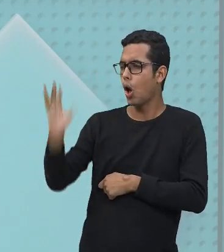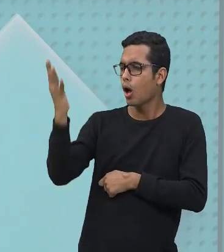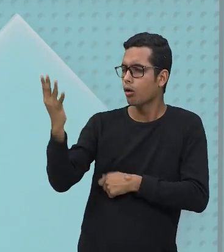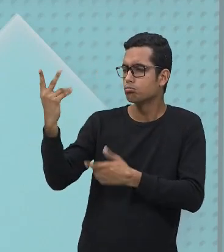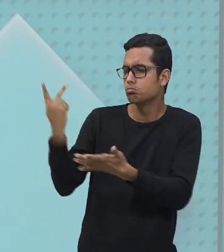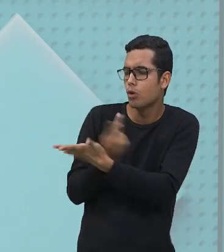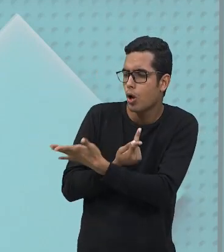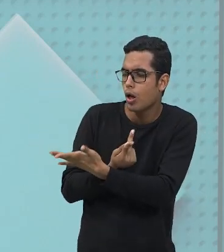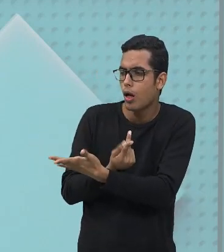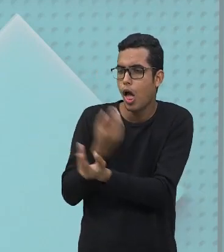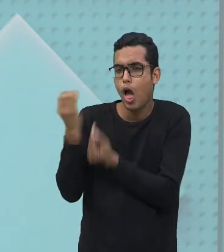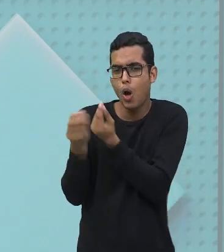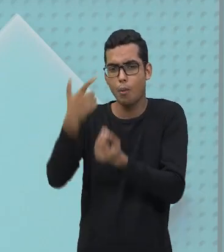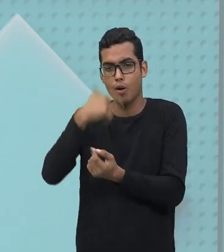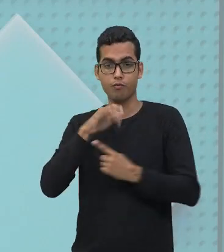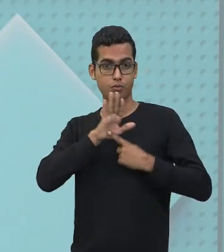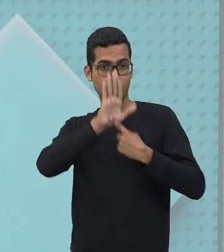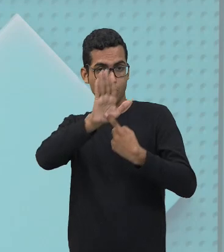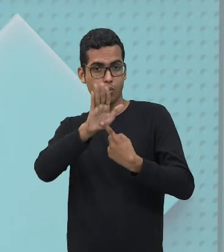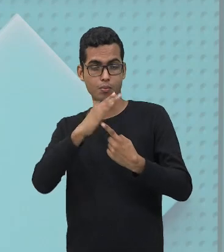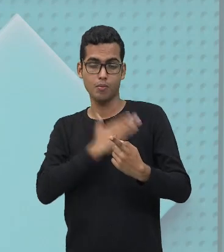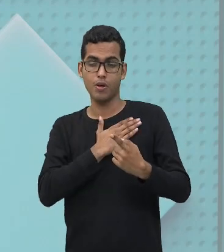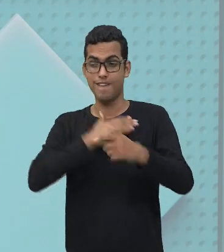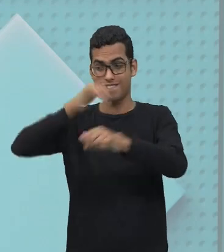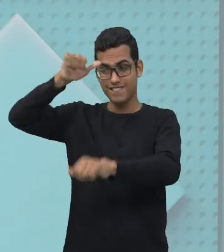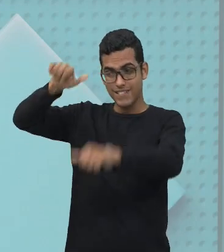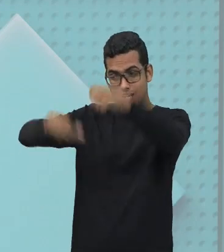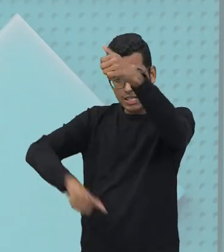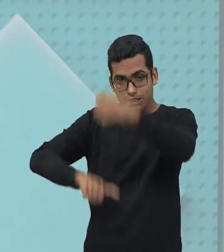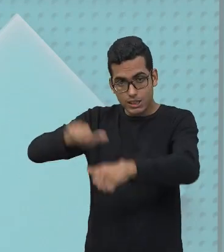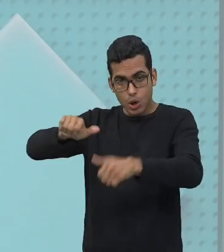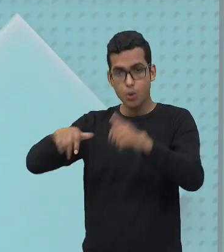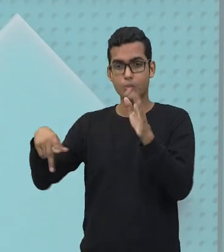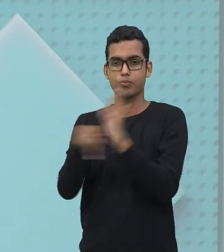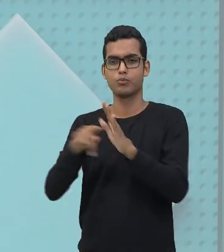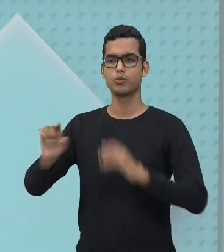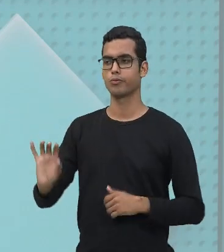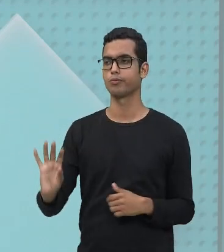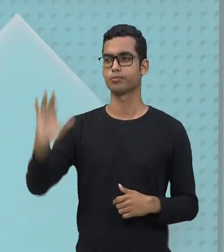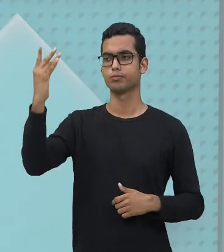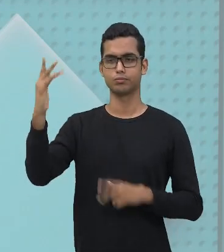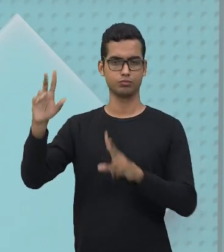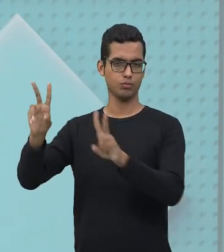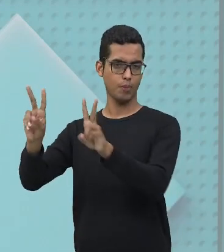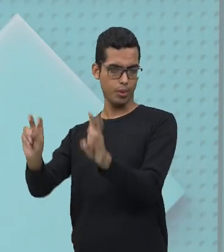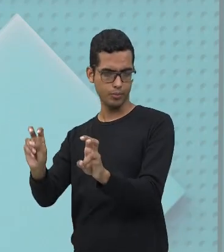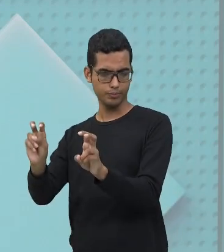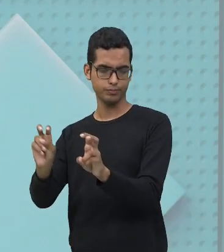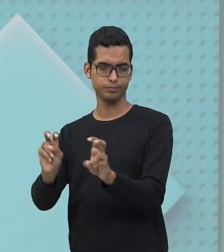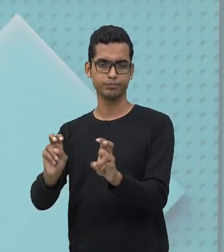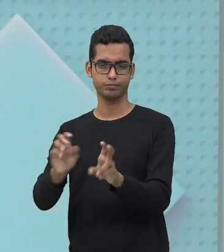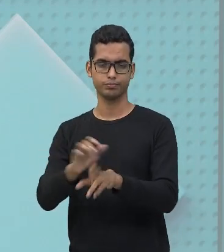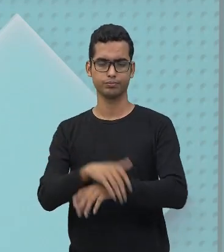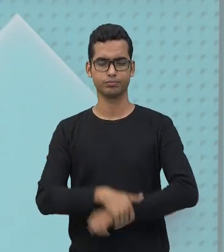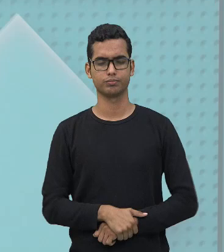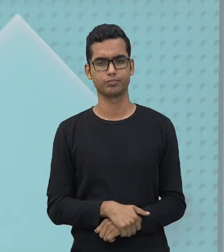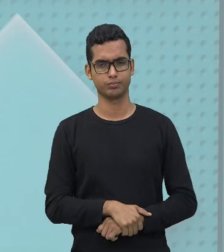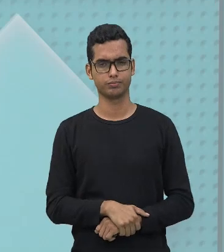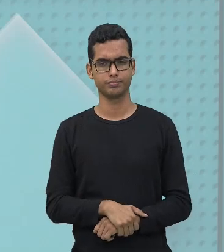vou expor o meu julgamento sobre determinado tema ou